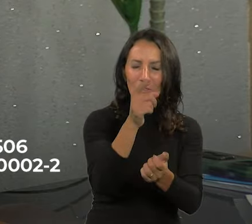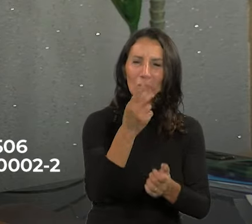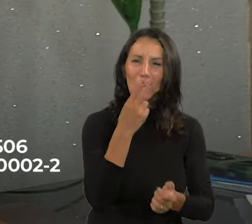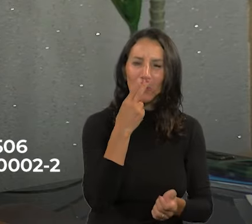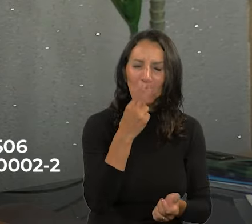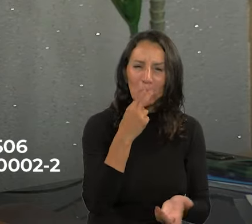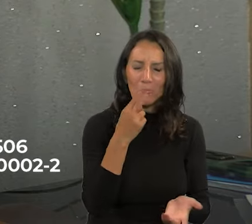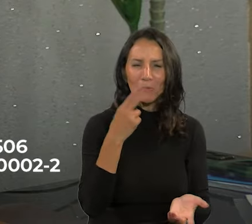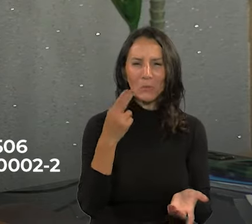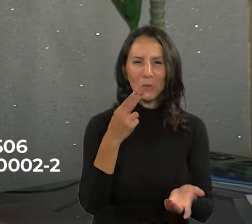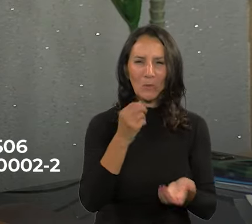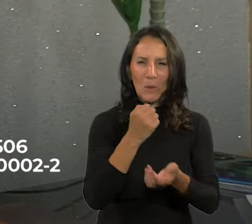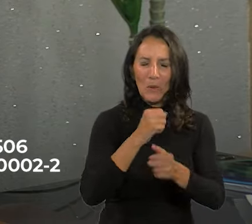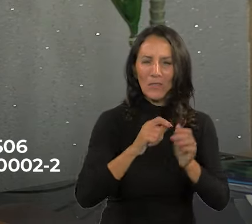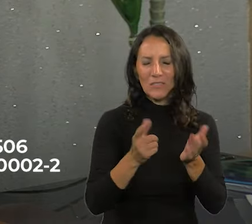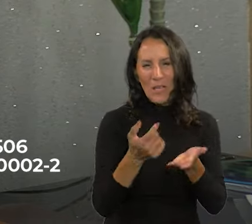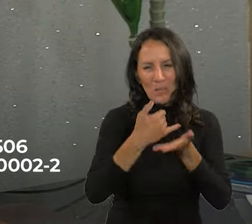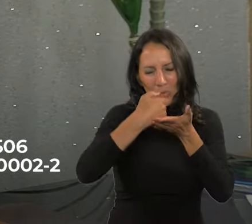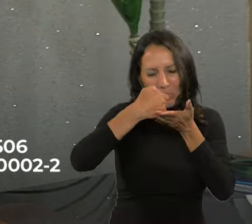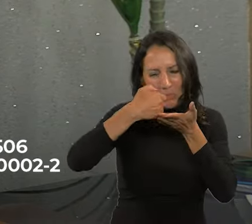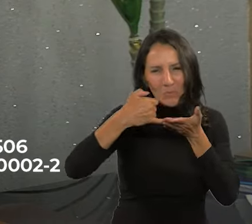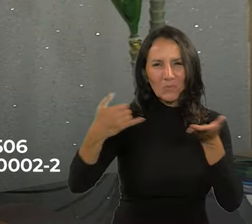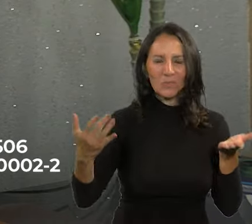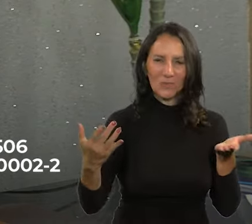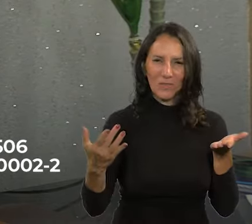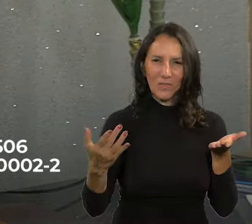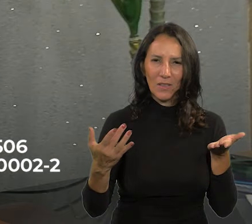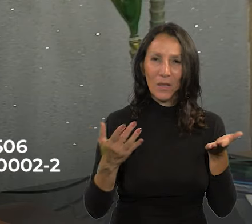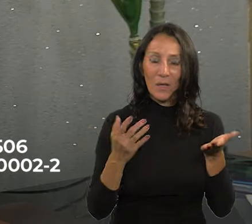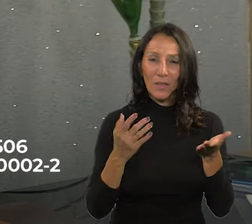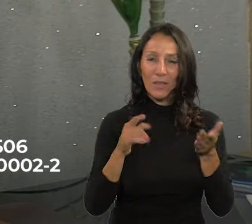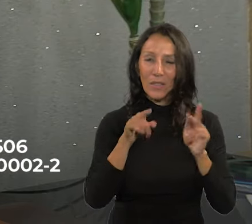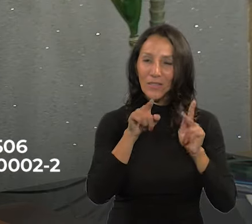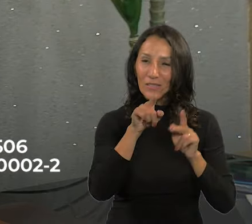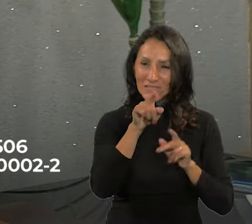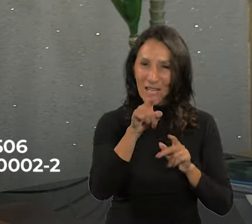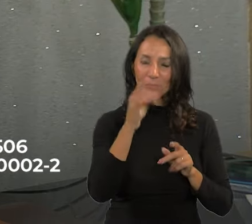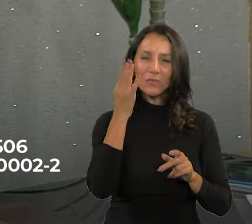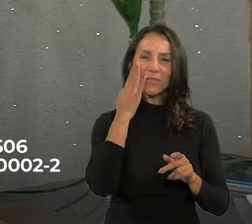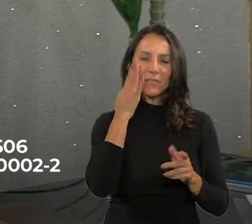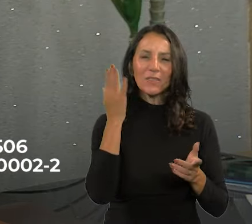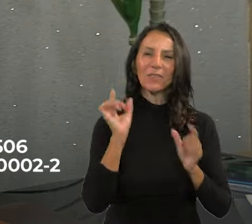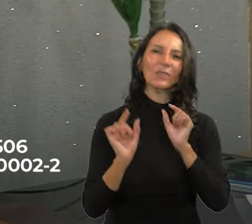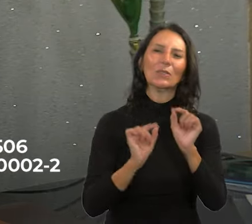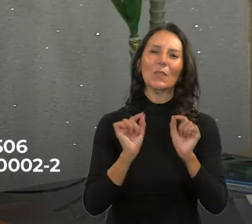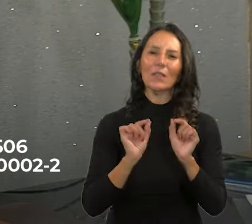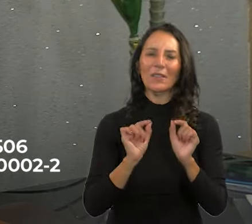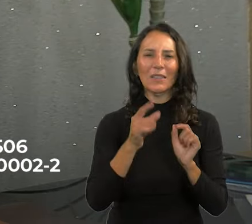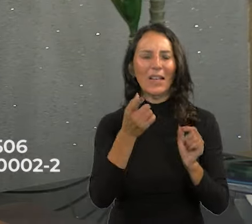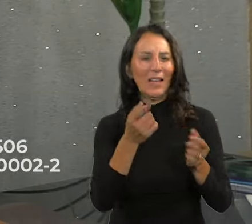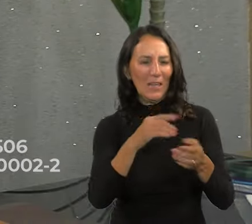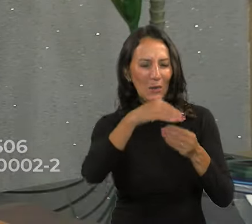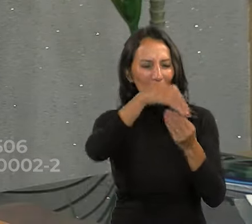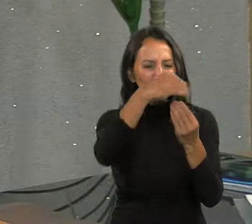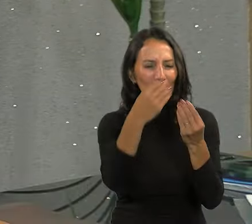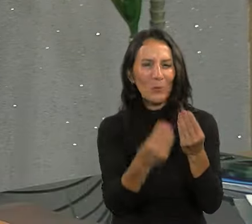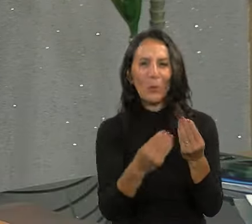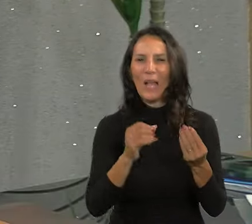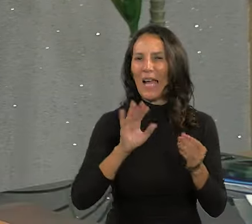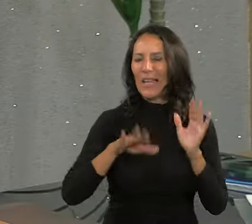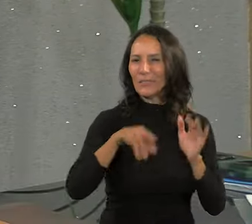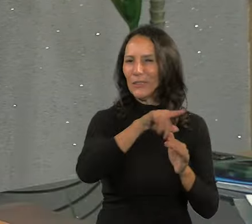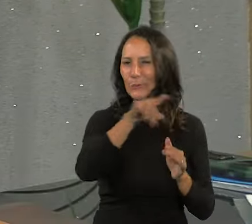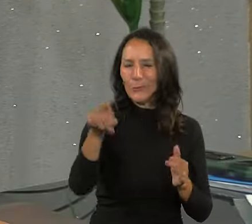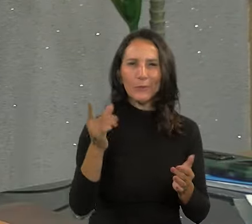em liberdade os algemados. Então, as algemas que prendem você ao jugo do bicho, prendem você